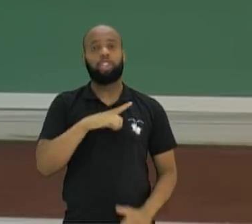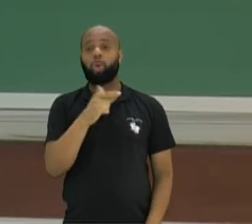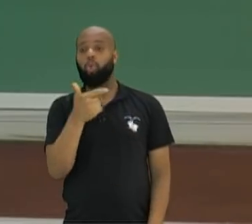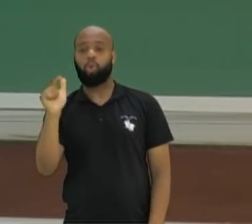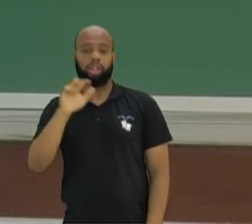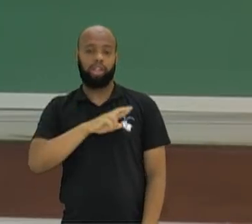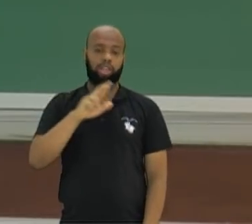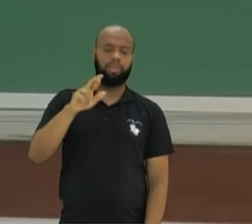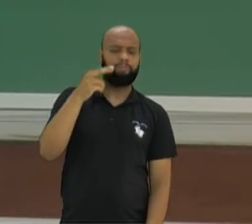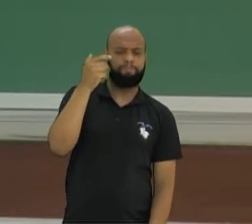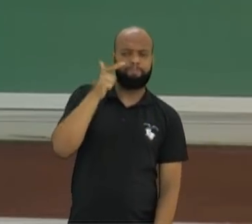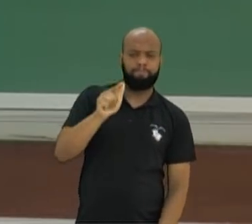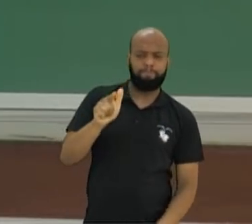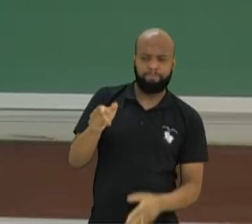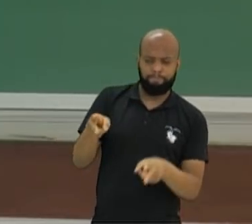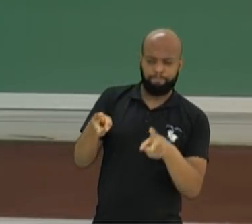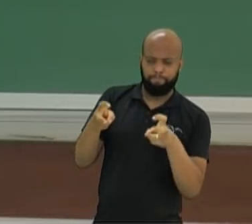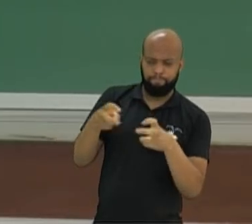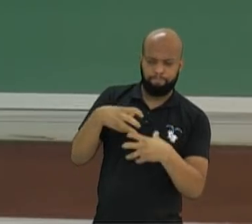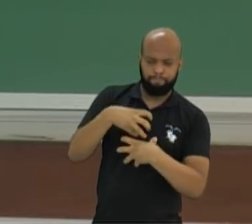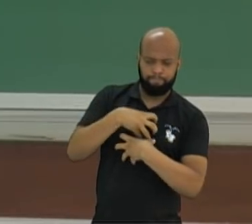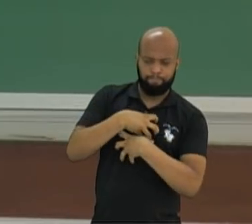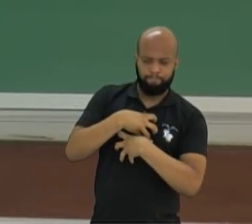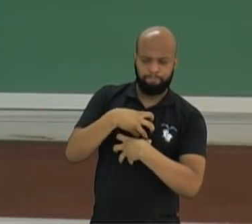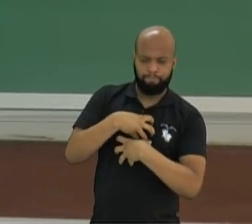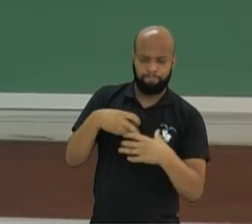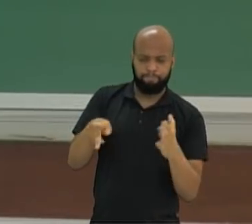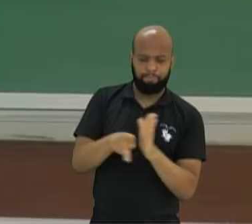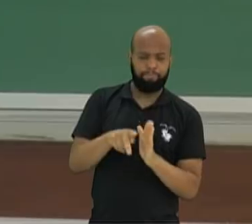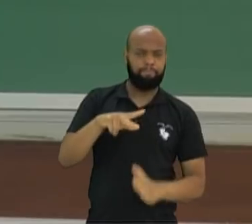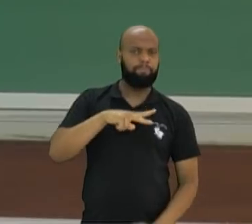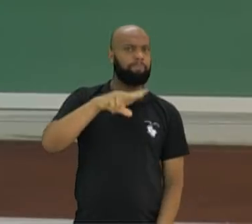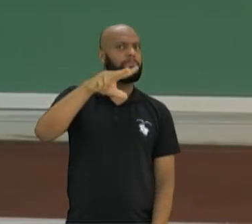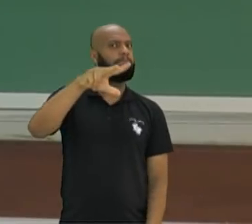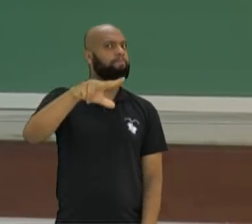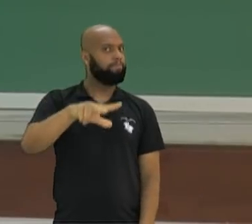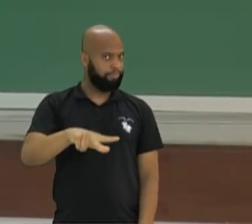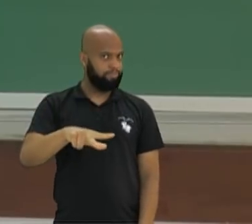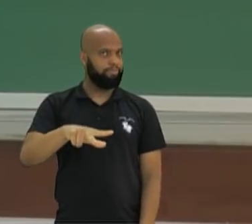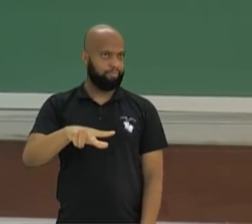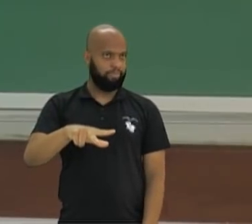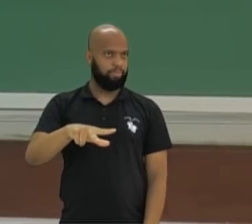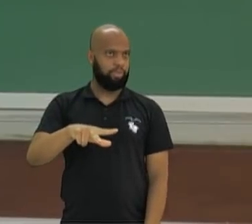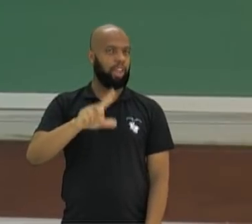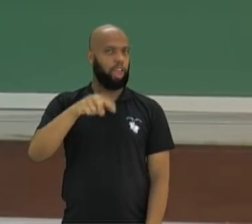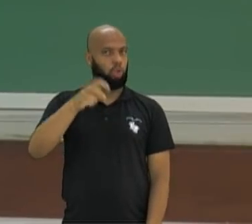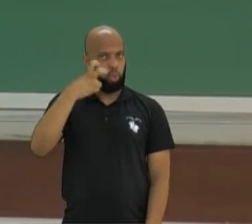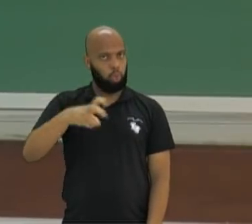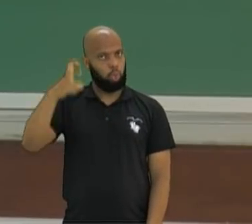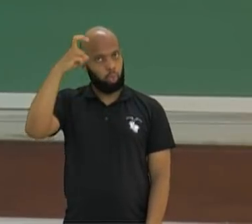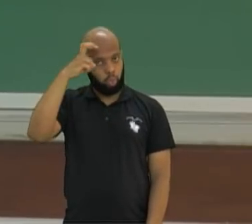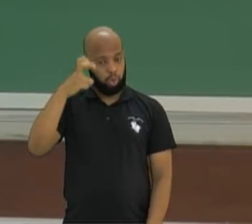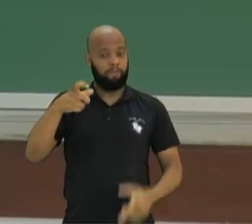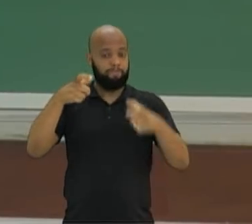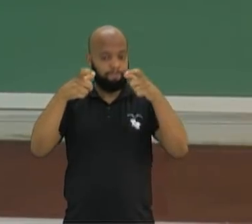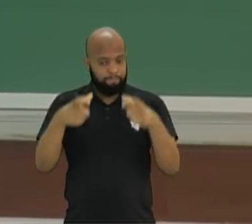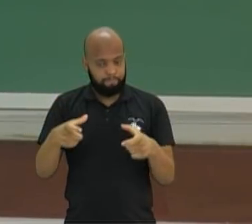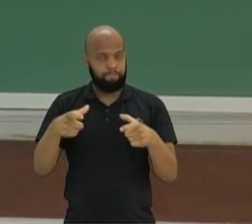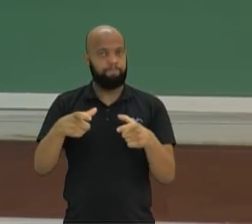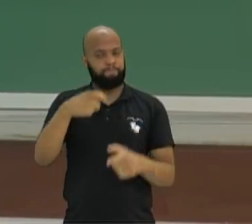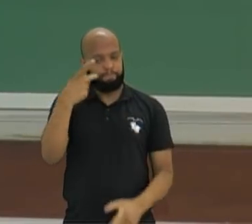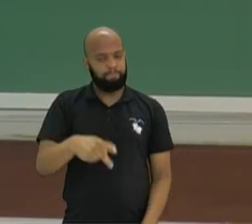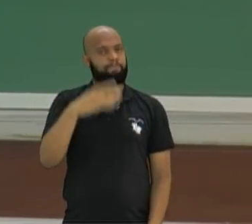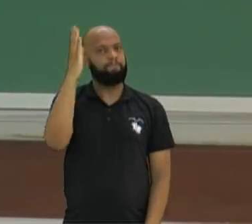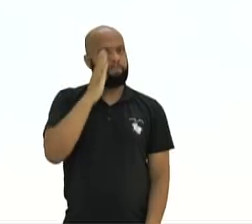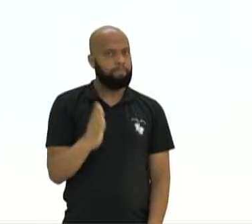religião, você sente a presença portuguesa, né, local, pelo menos, da cultura local, né, uma luz